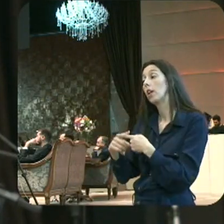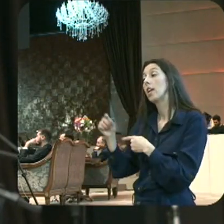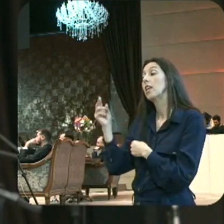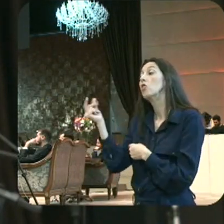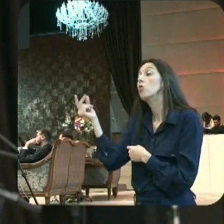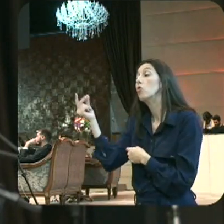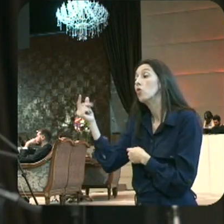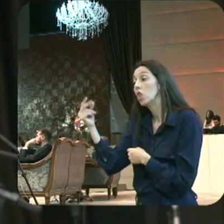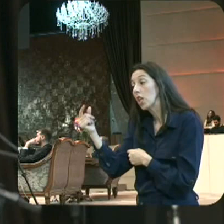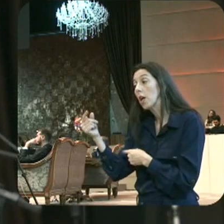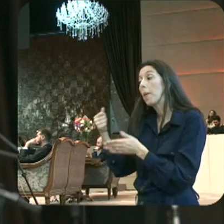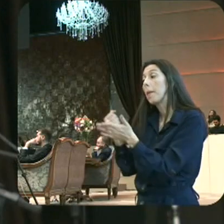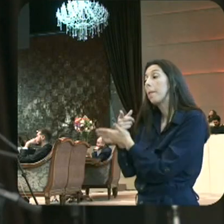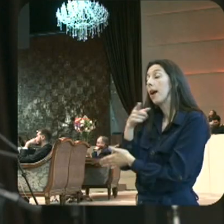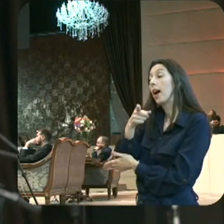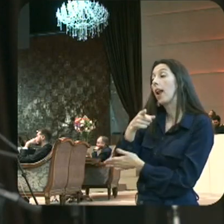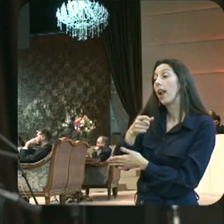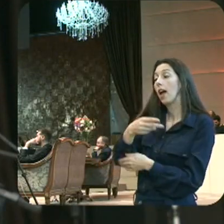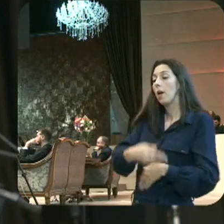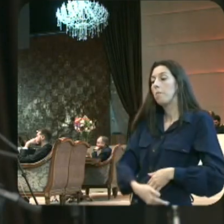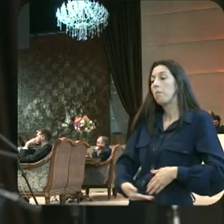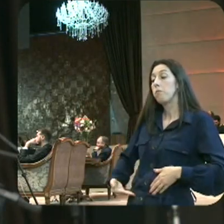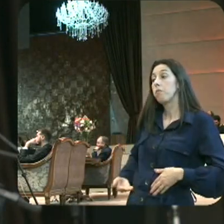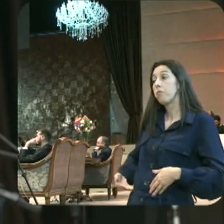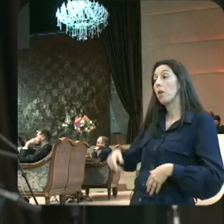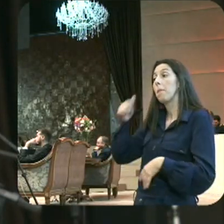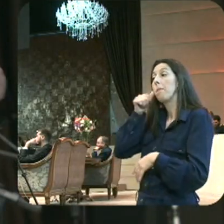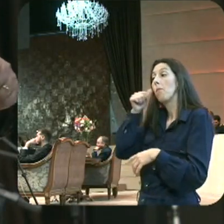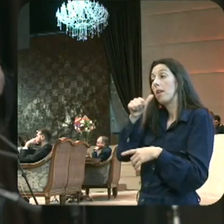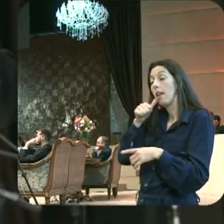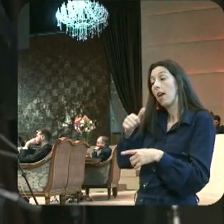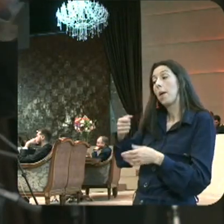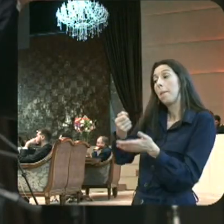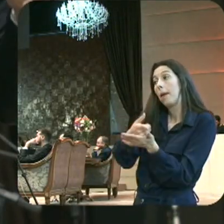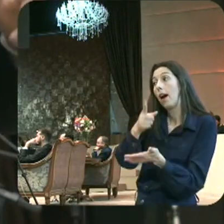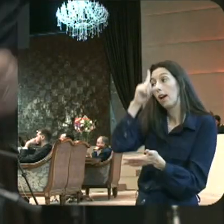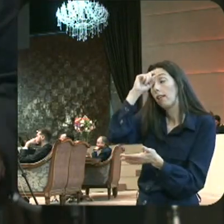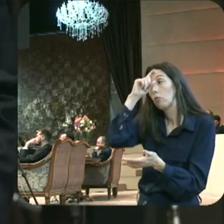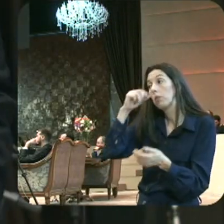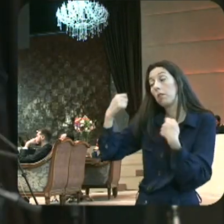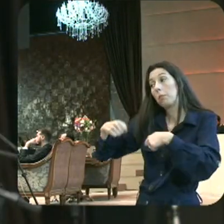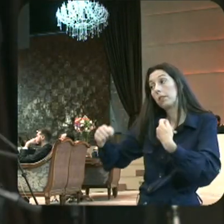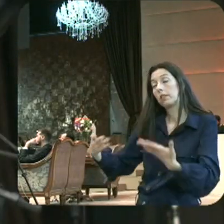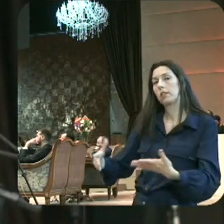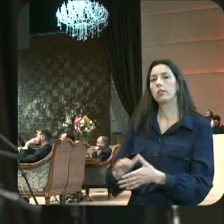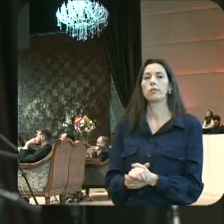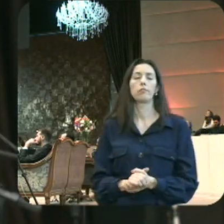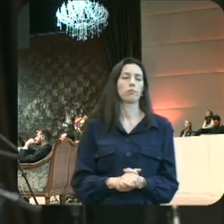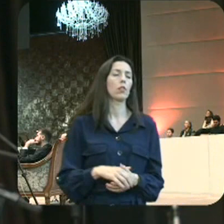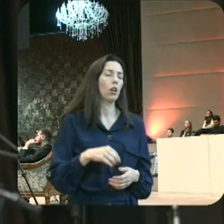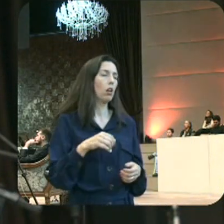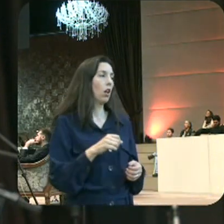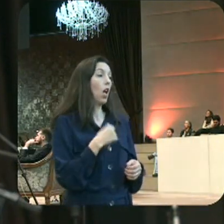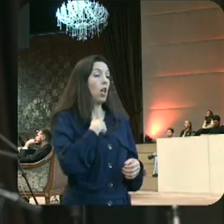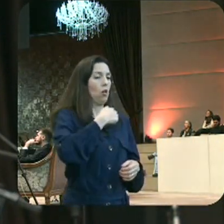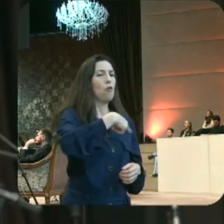mulher. Está combinado? Tá. Fui lá, fiz o cheque, paguei a conta dele e paguei a minha.